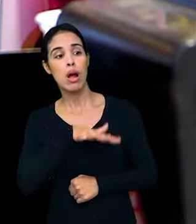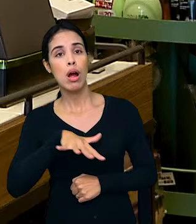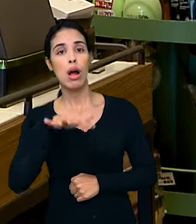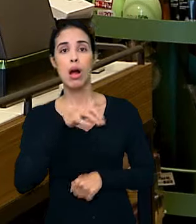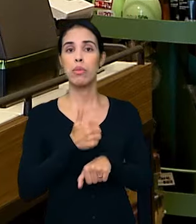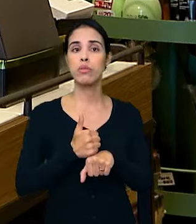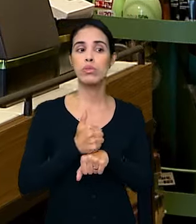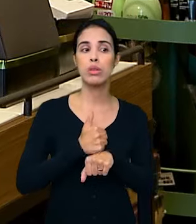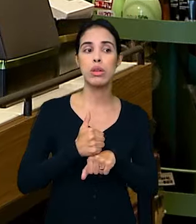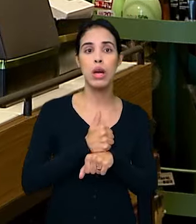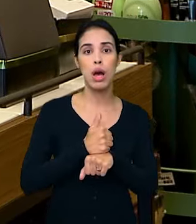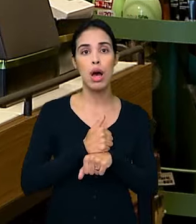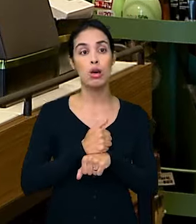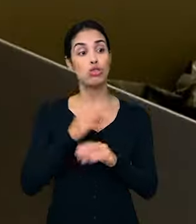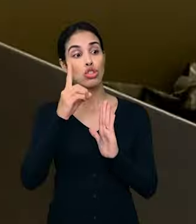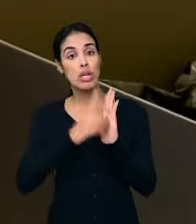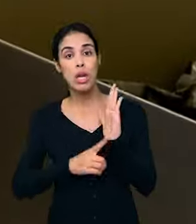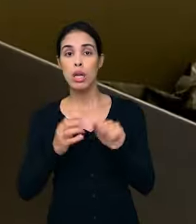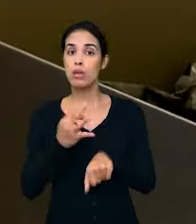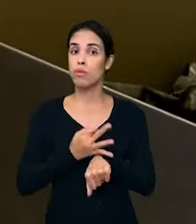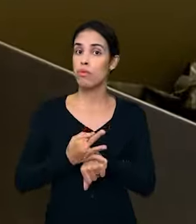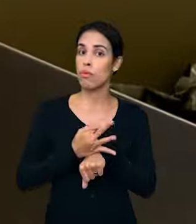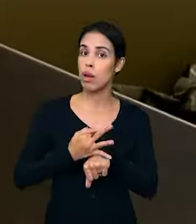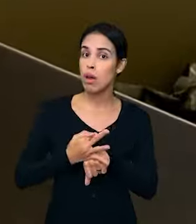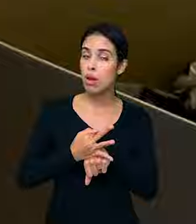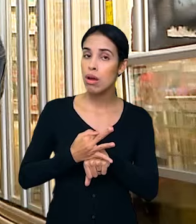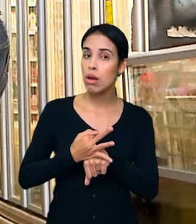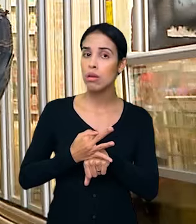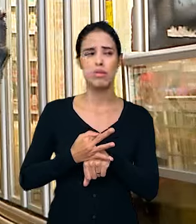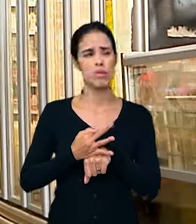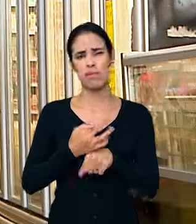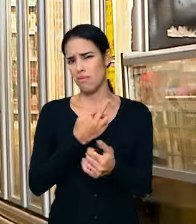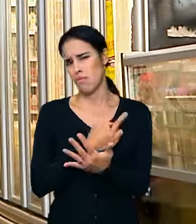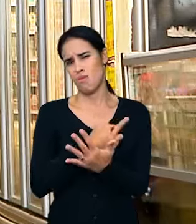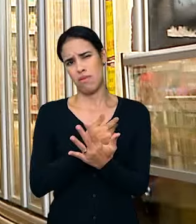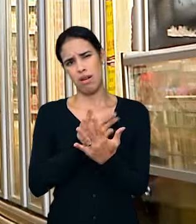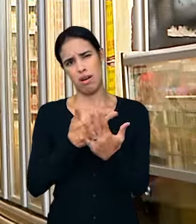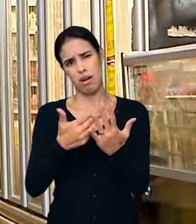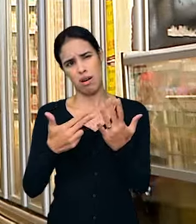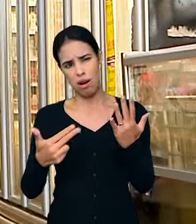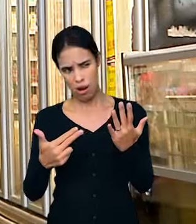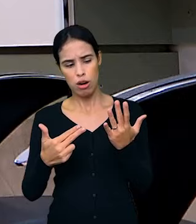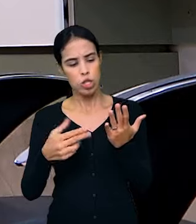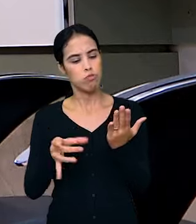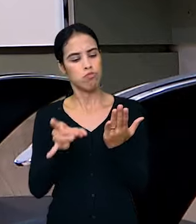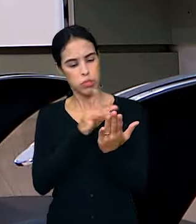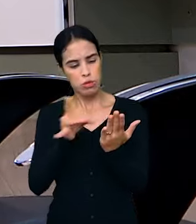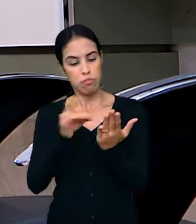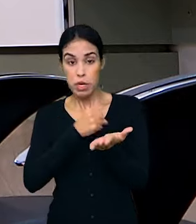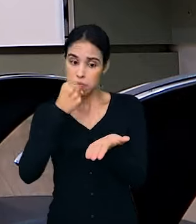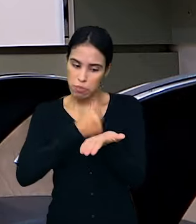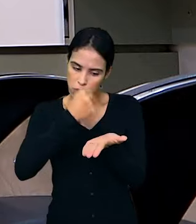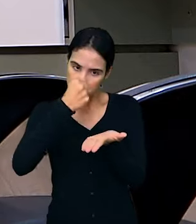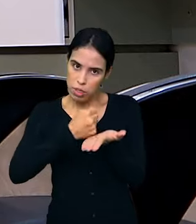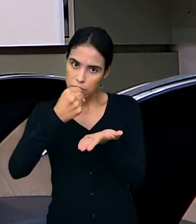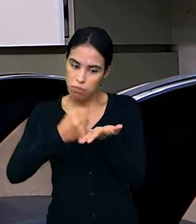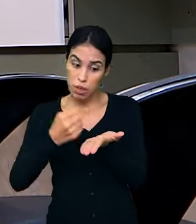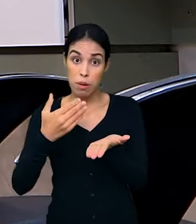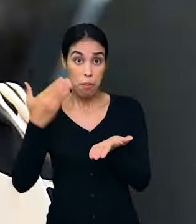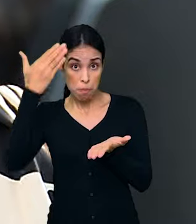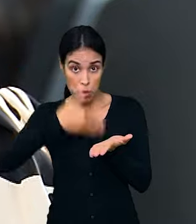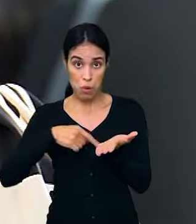receber, anotações dos direitos dele, como férias, entre outras atividades que possam acontecer na sua jornada